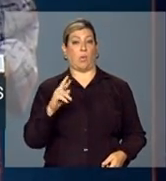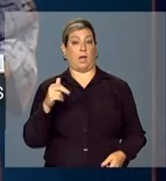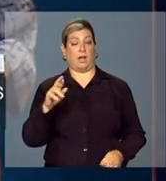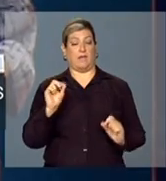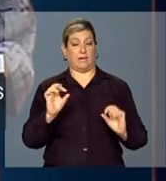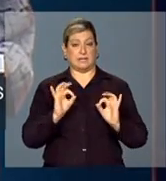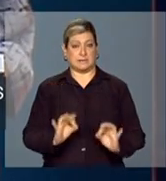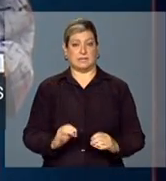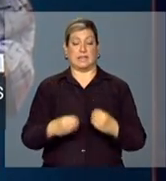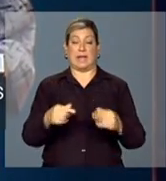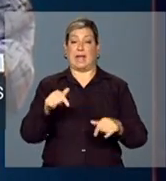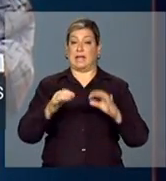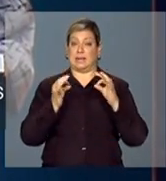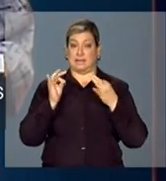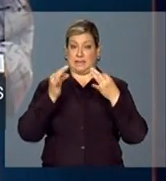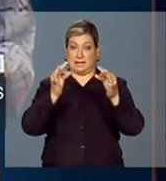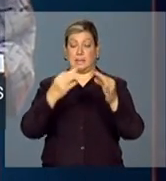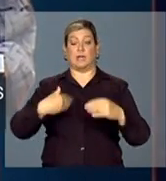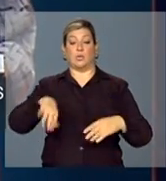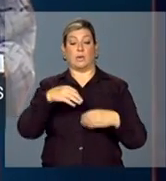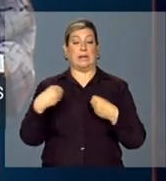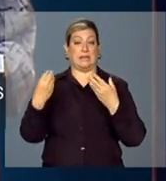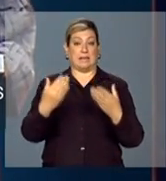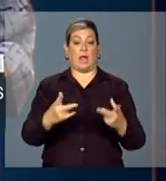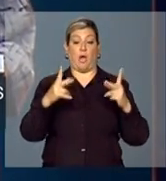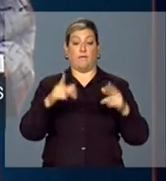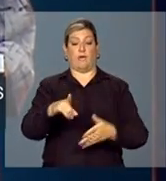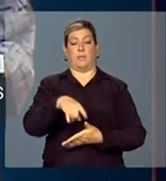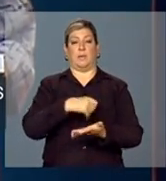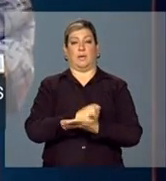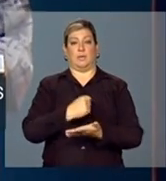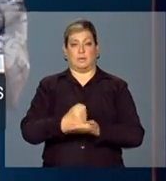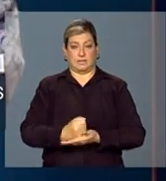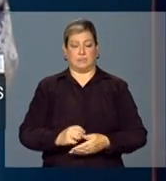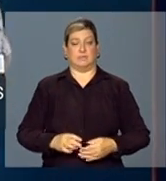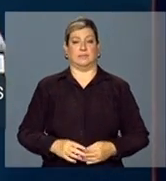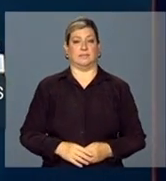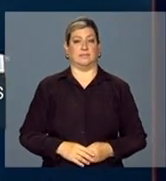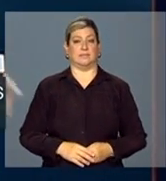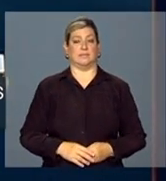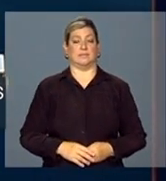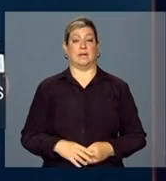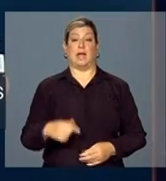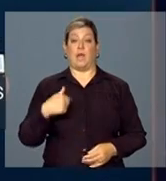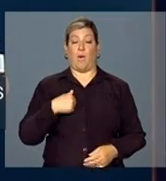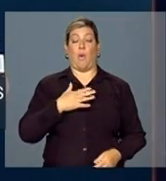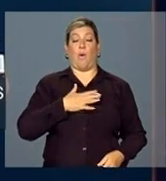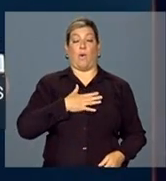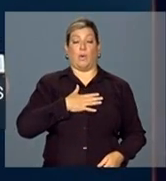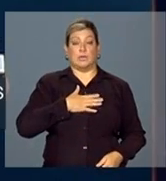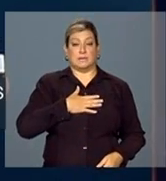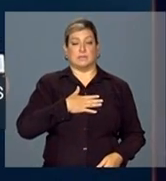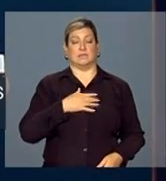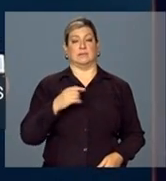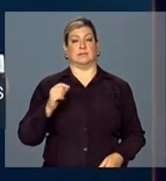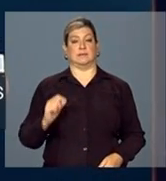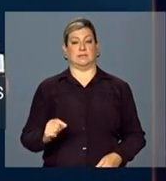tecnologia nos seja transferida conforme contrato. Eu gostaria de louvar